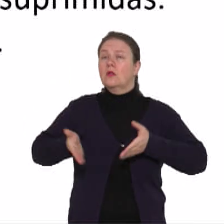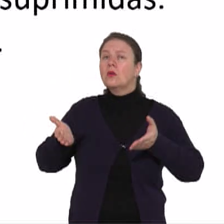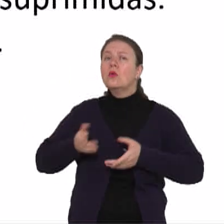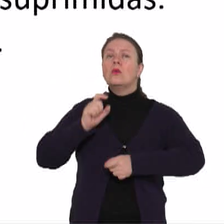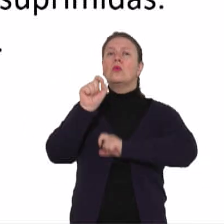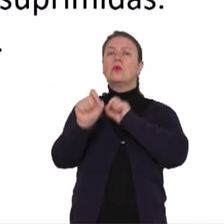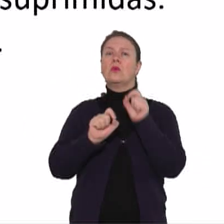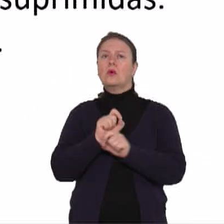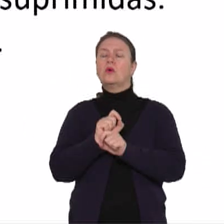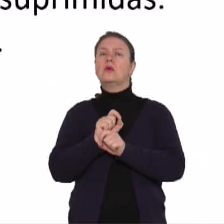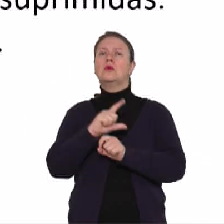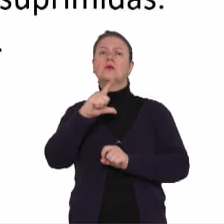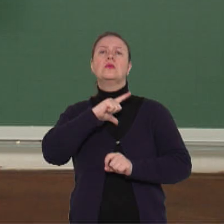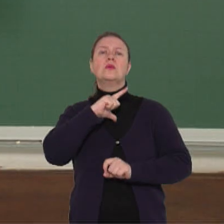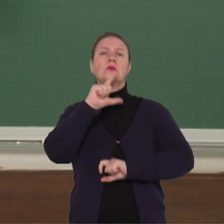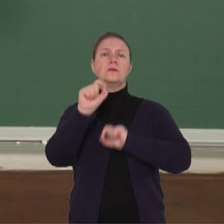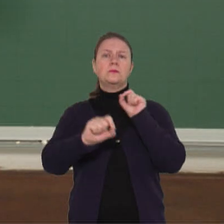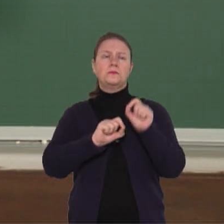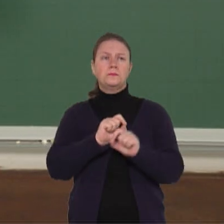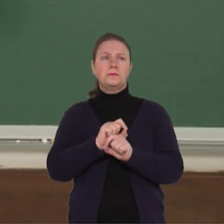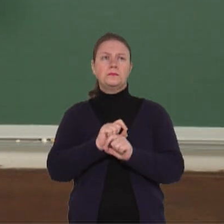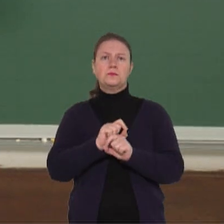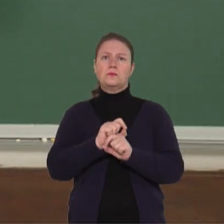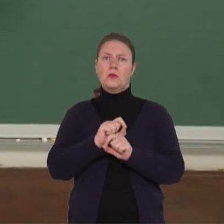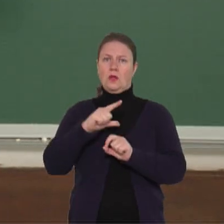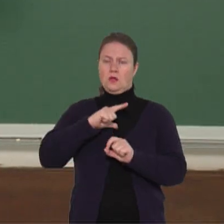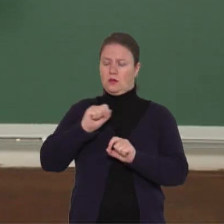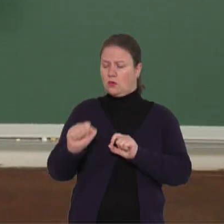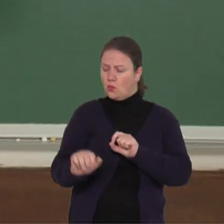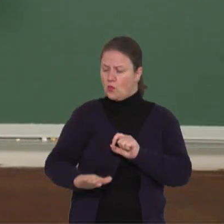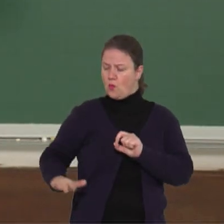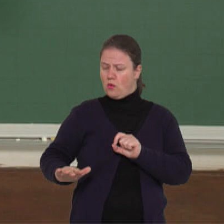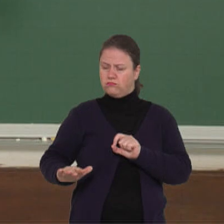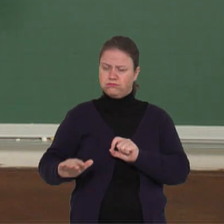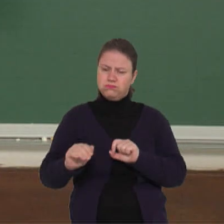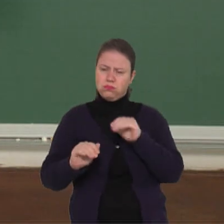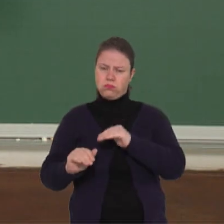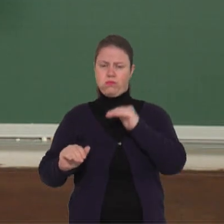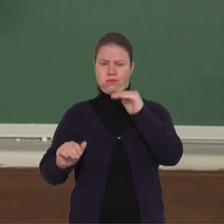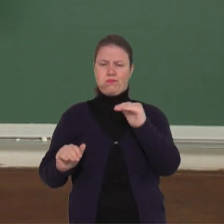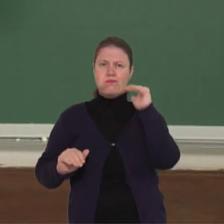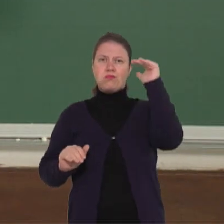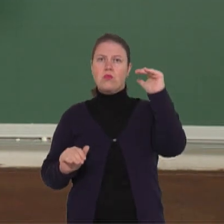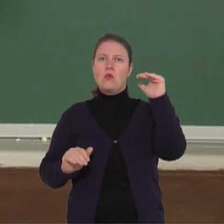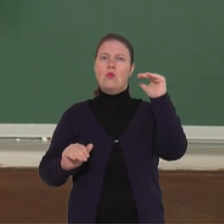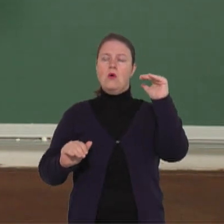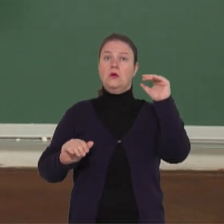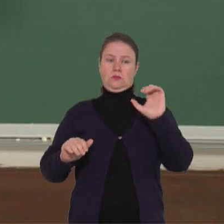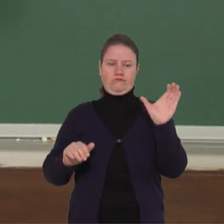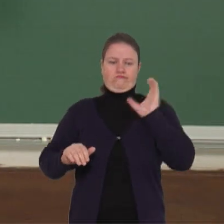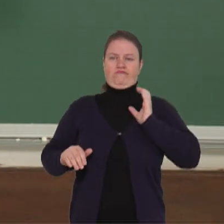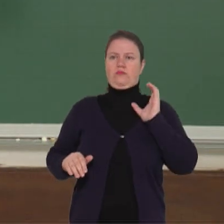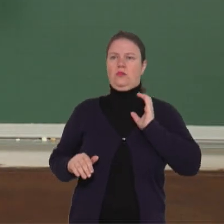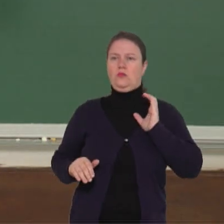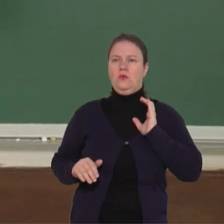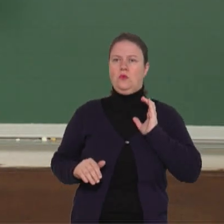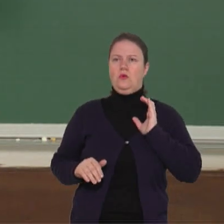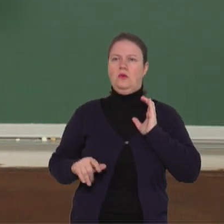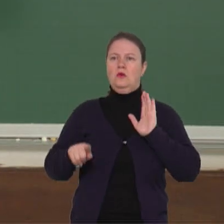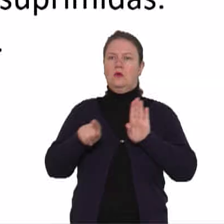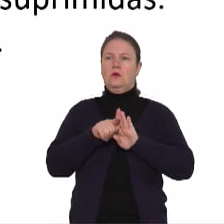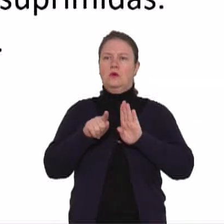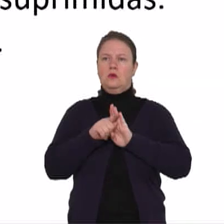né? Então a gente vai ter lá, né, classe média, alta burguesia, baixa burguesia, né? E esse tipo de